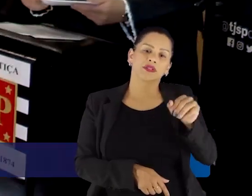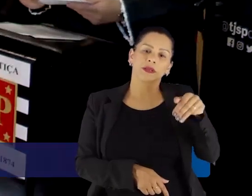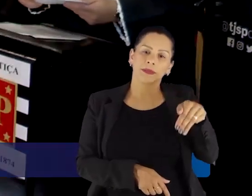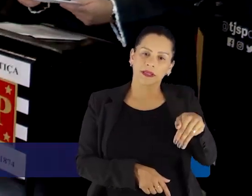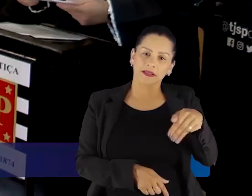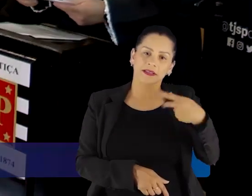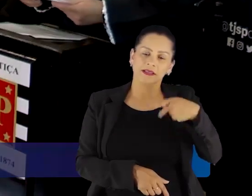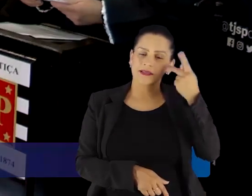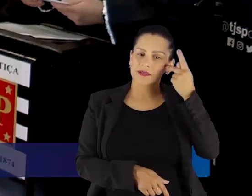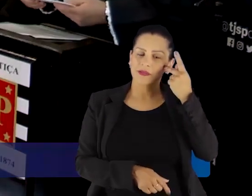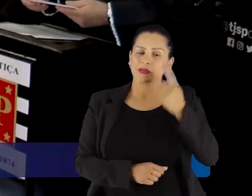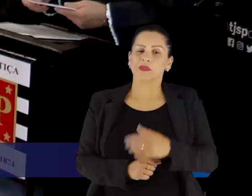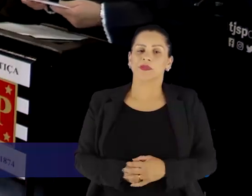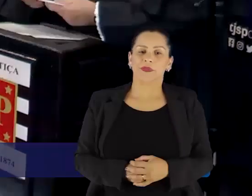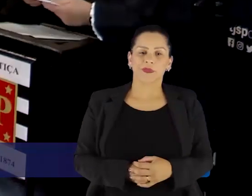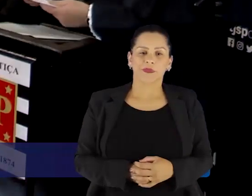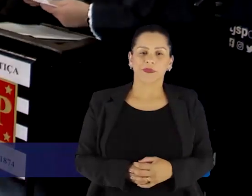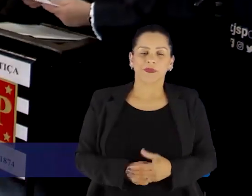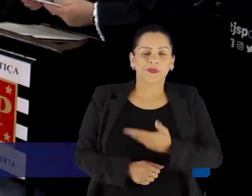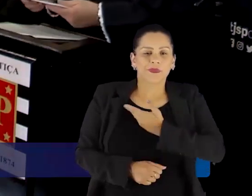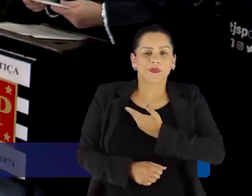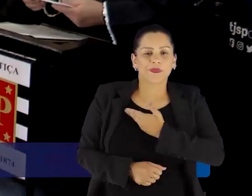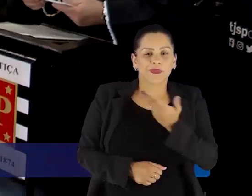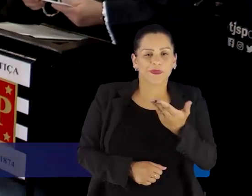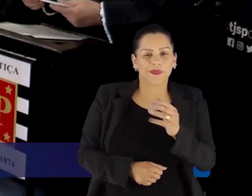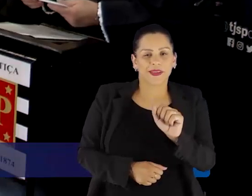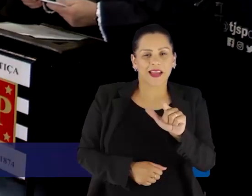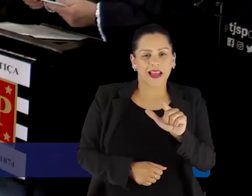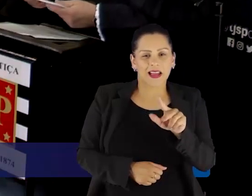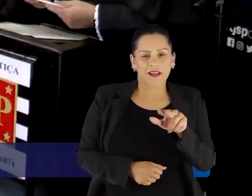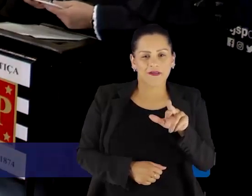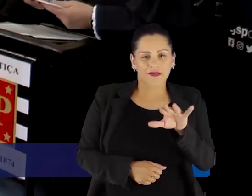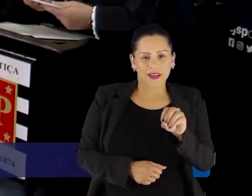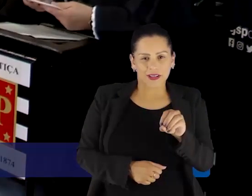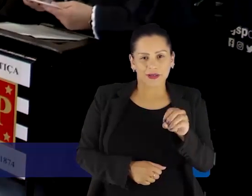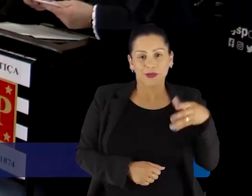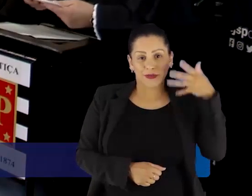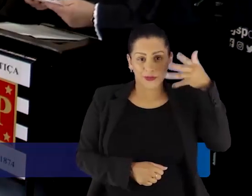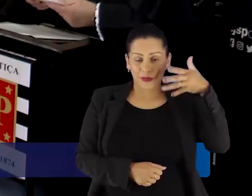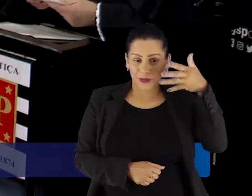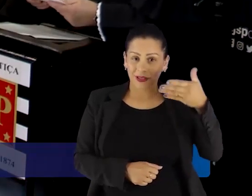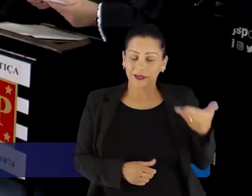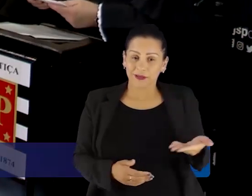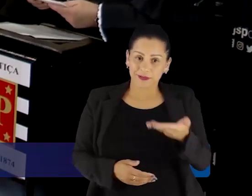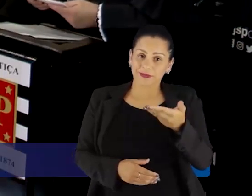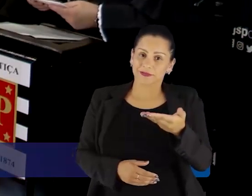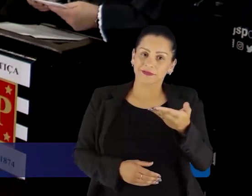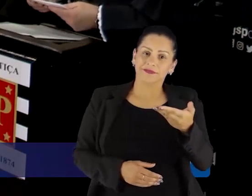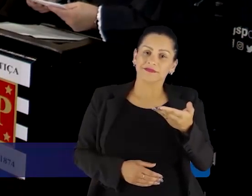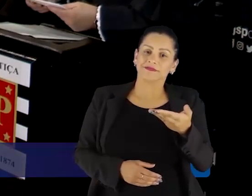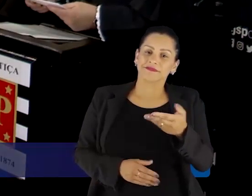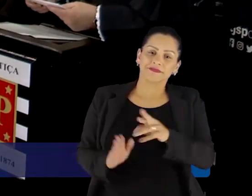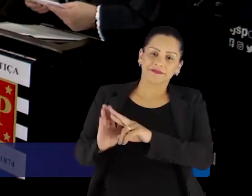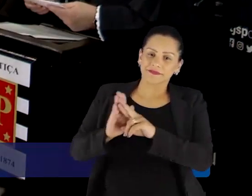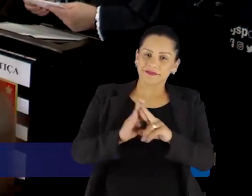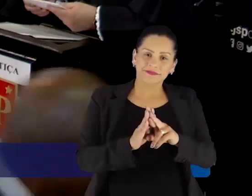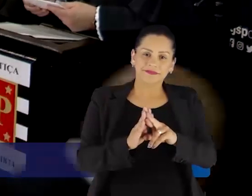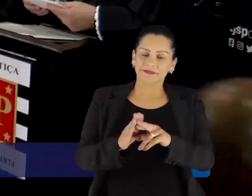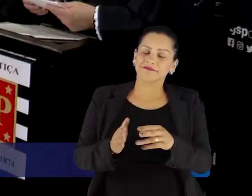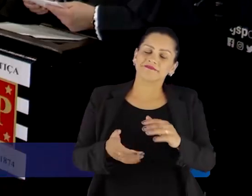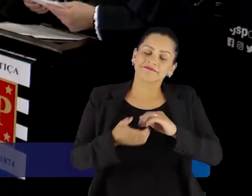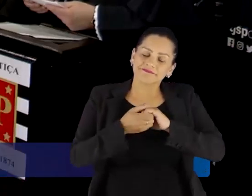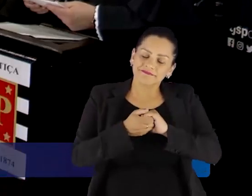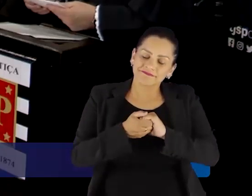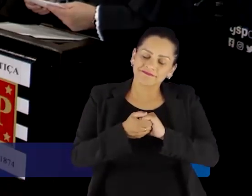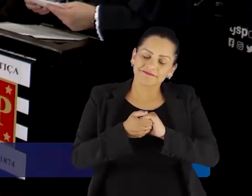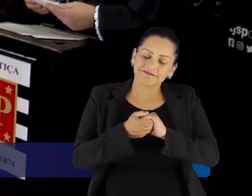Estado de São Paulo meu querido amigo Álvaro Augusto dos Passos furador do Tribunal de Justiça do Estado de São Paulo os